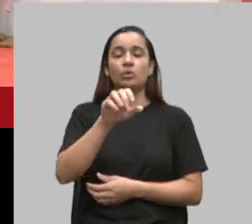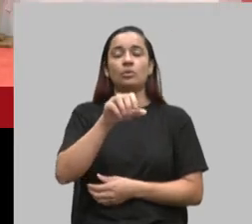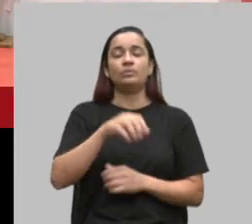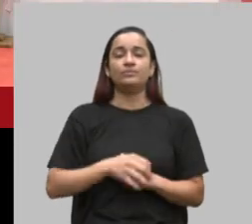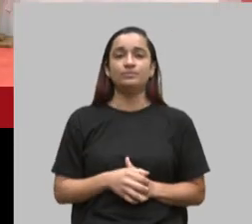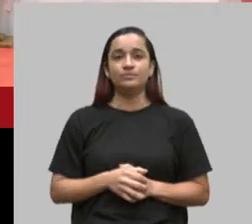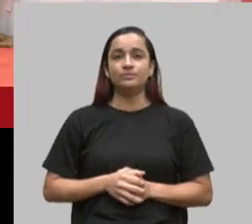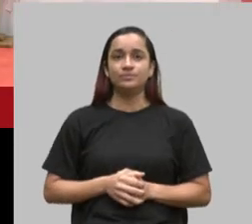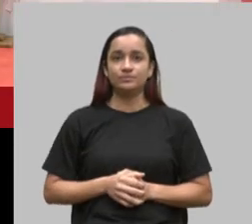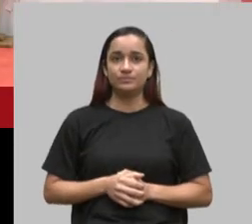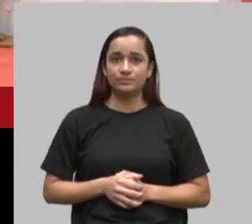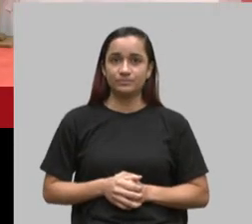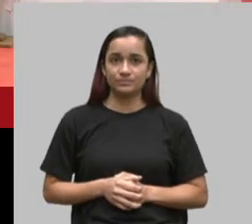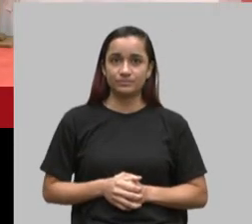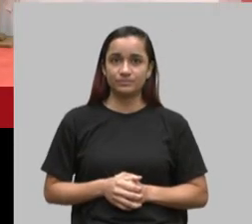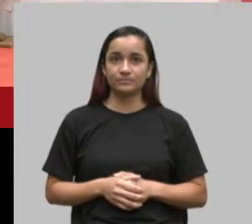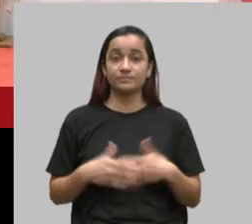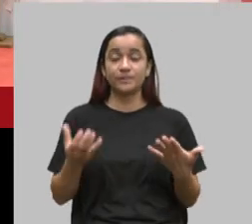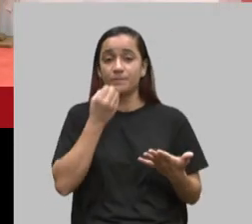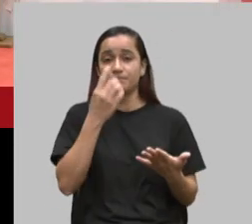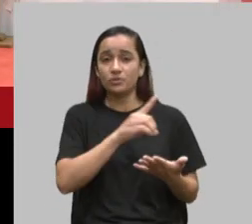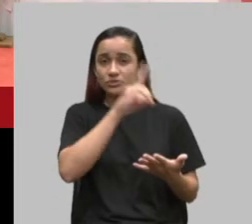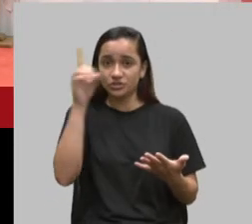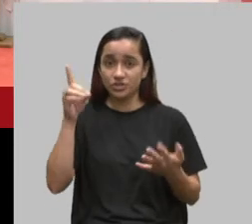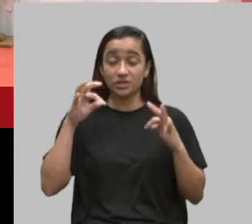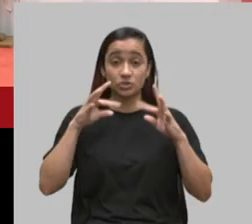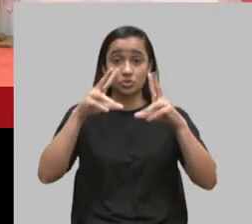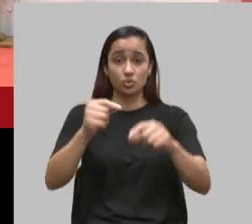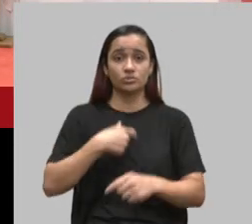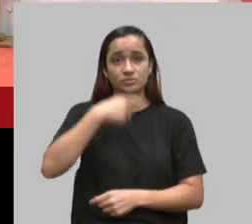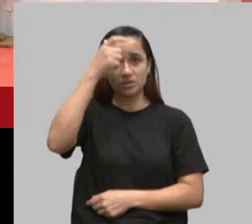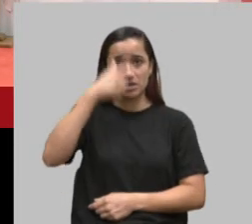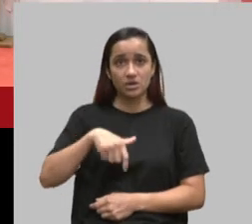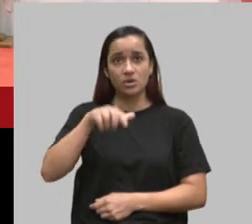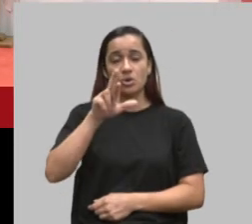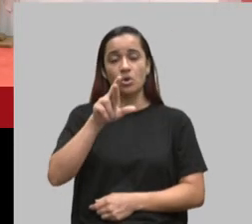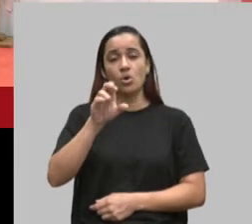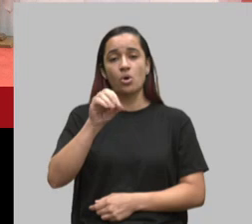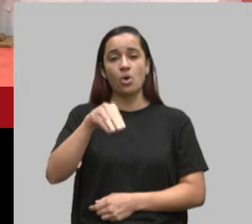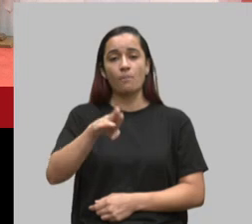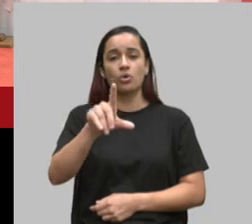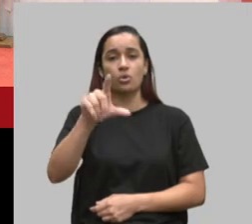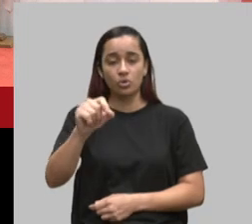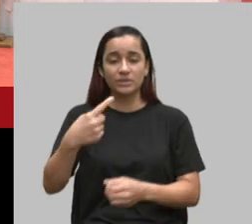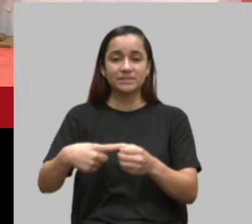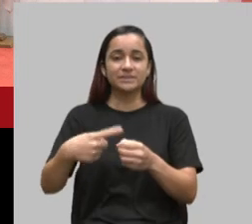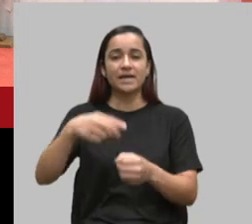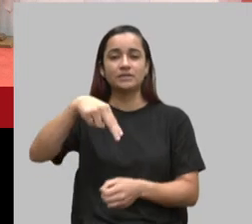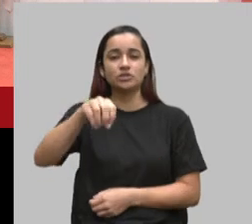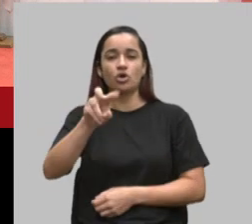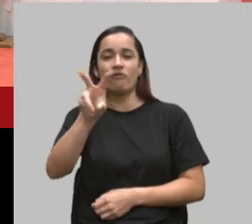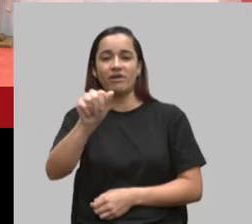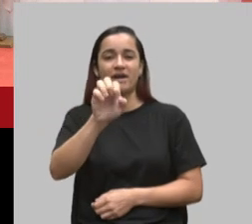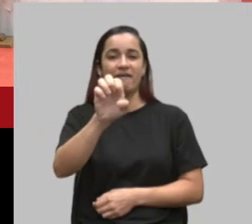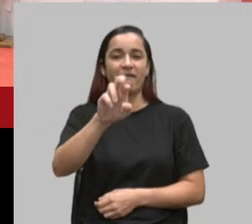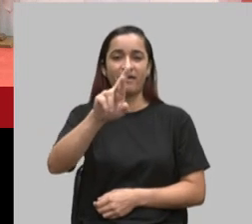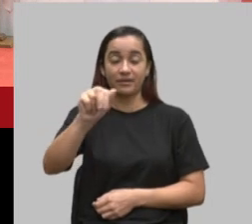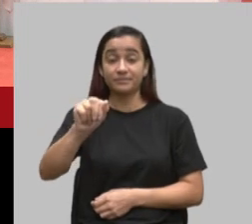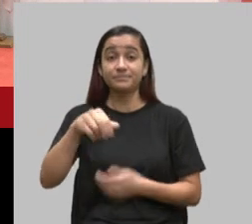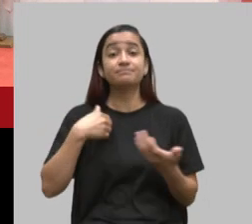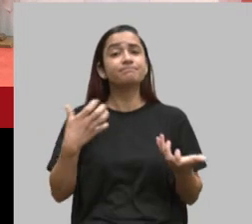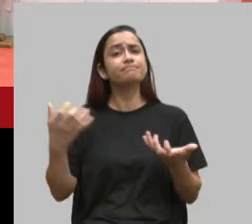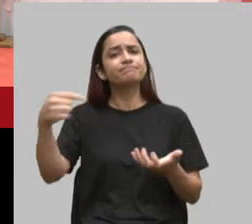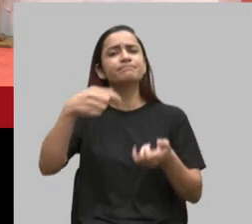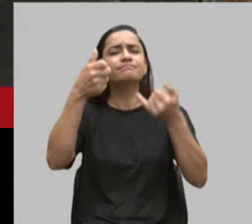Silva Bom dia a todos eu sou o Rômulo sou do município de Nova Era do mé press caba e eu gostaria de dizer que muito me